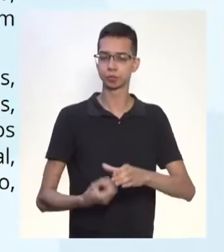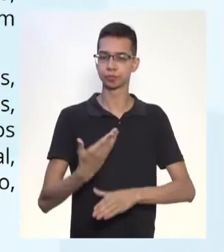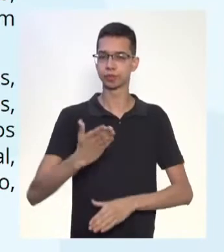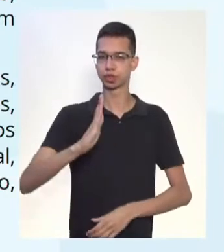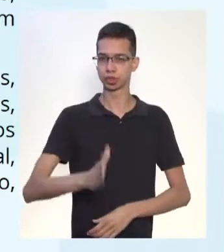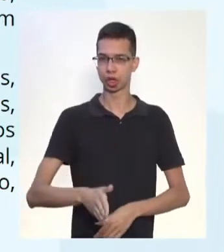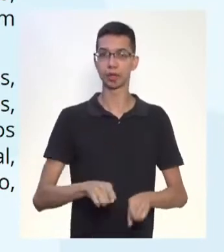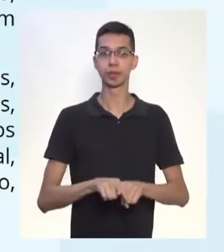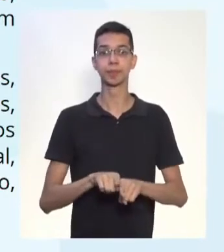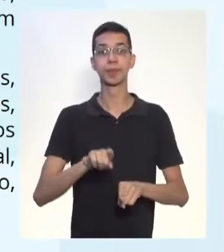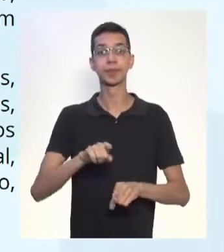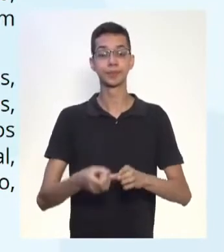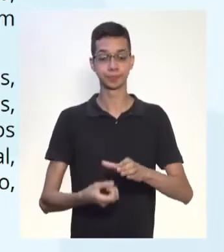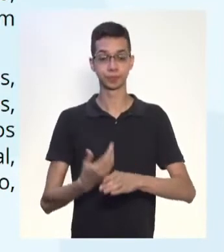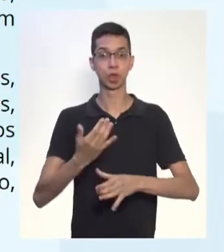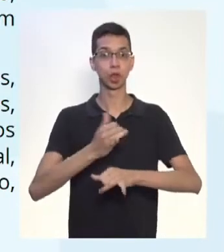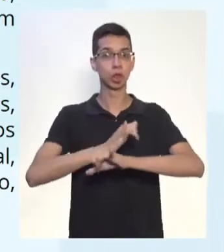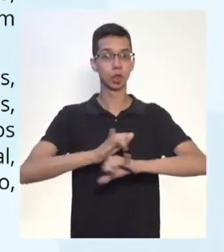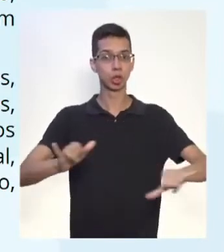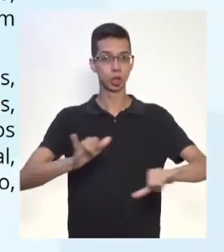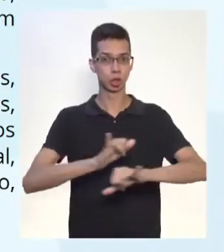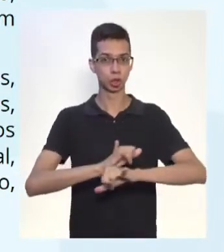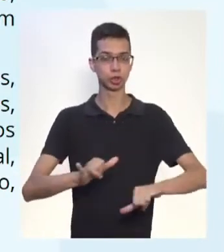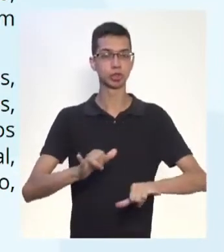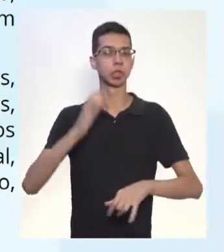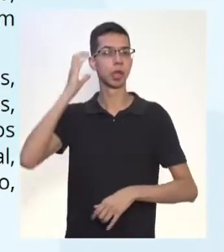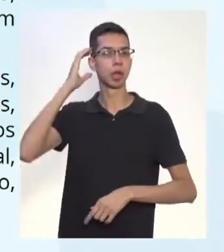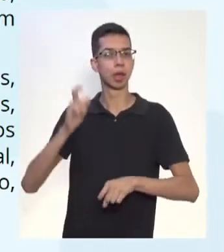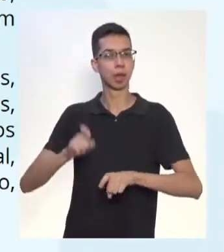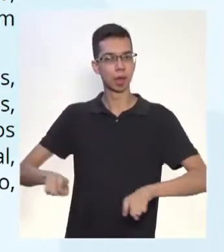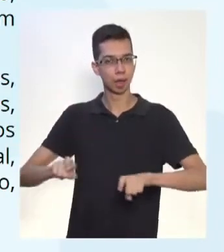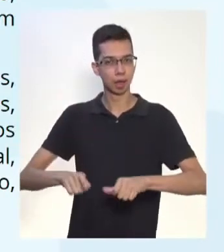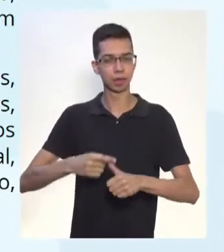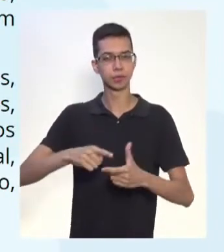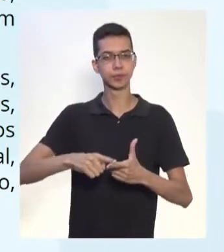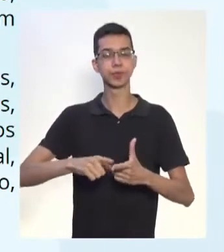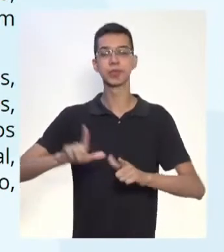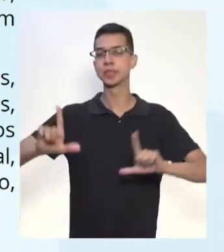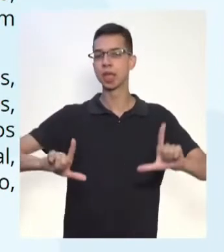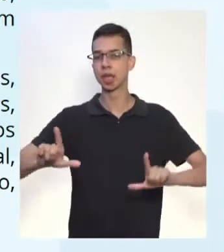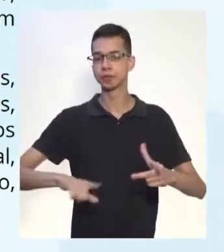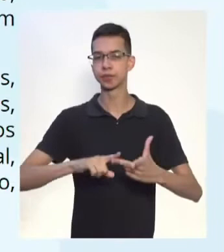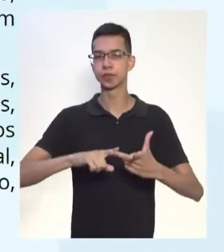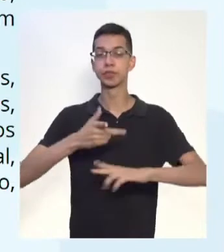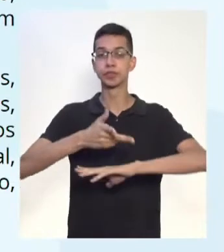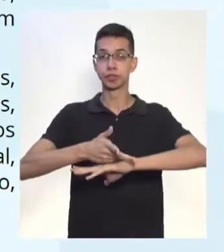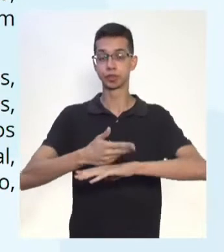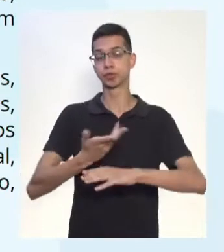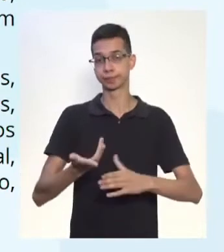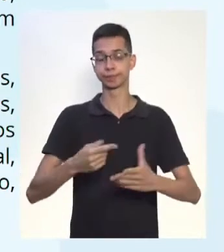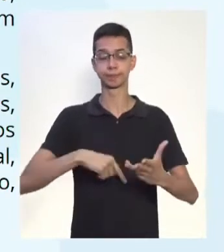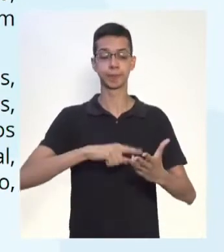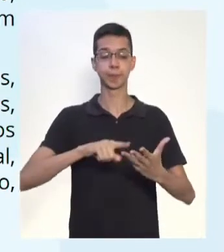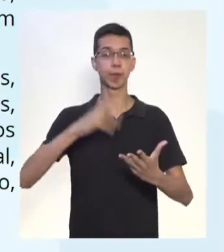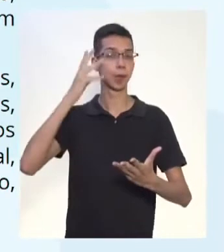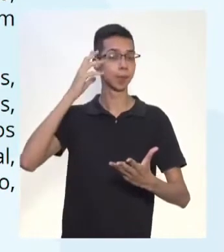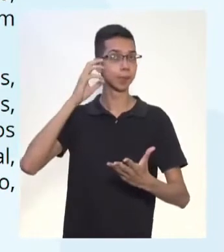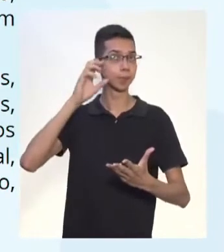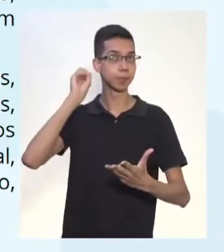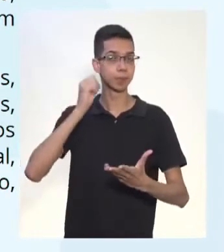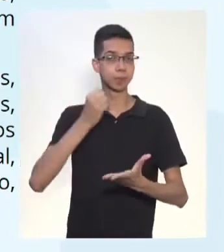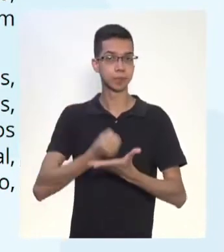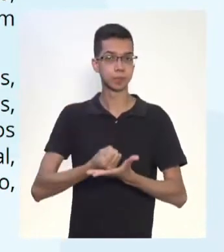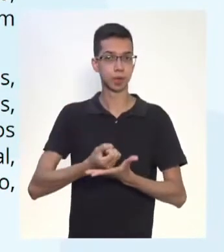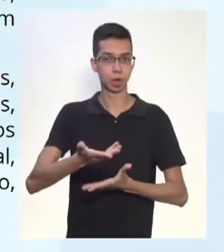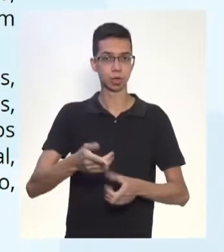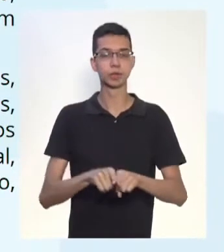produzir notícias para rádios, TV ou vídeos, podcasts noticiosos e de opinião,